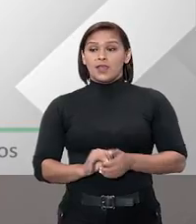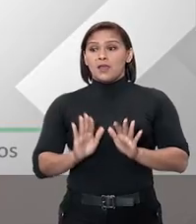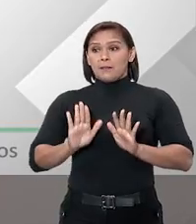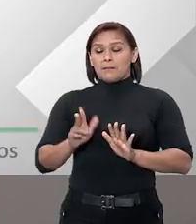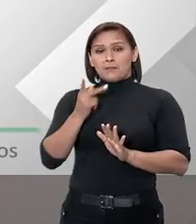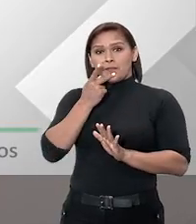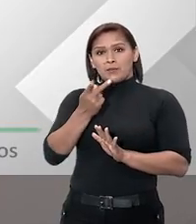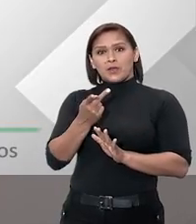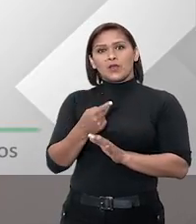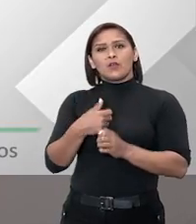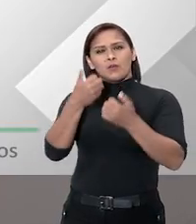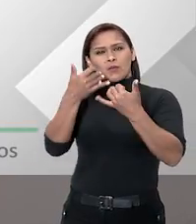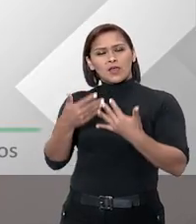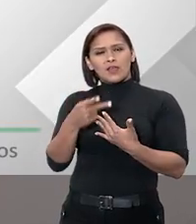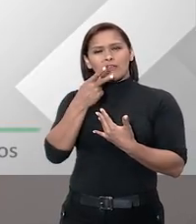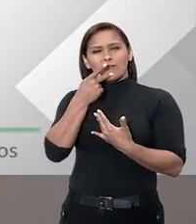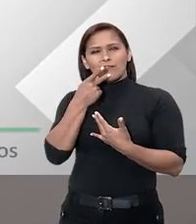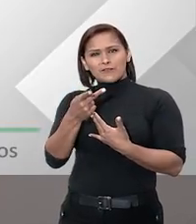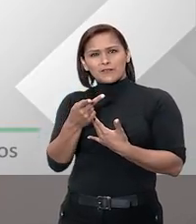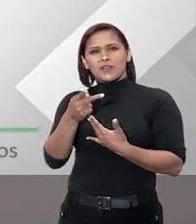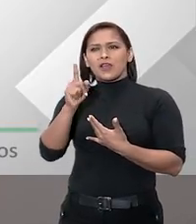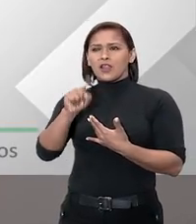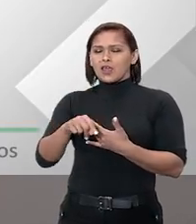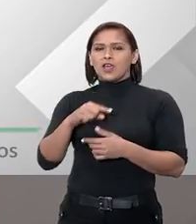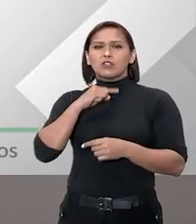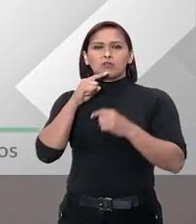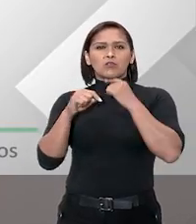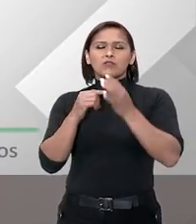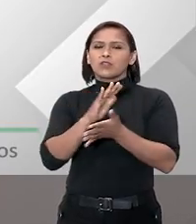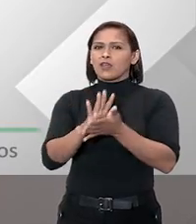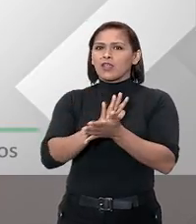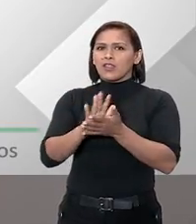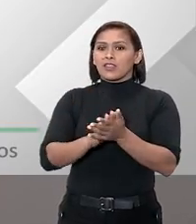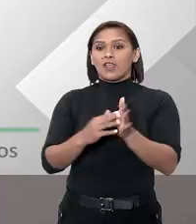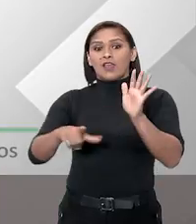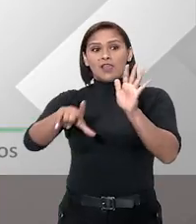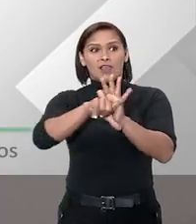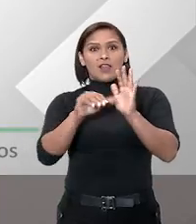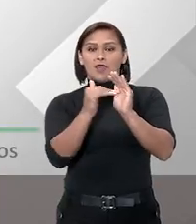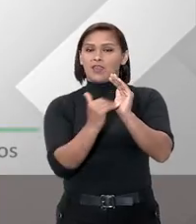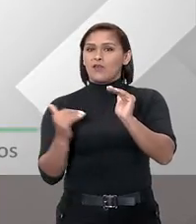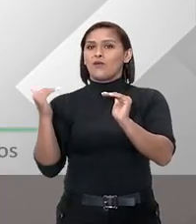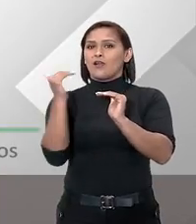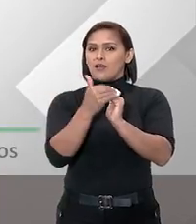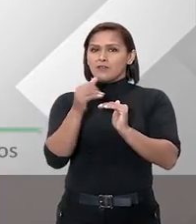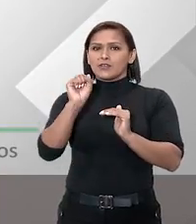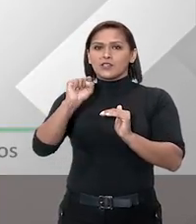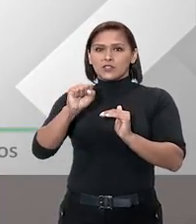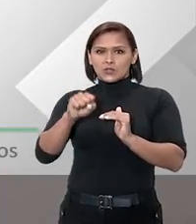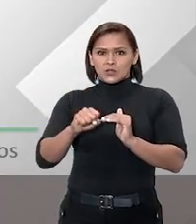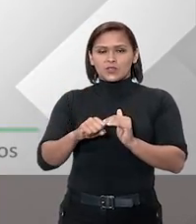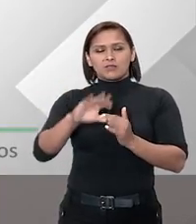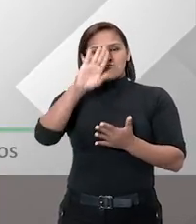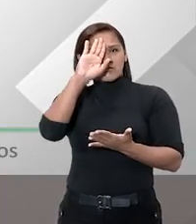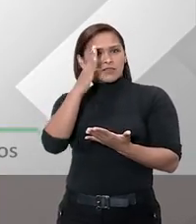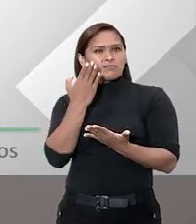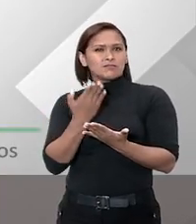Bom, como a gente vem falando aqui, sem dúvida a lei é um avanço, eu acredito que seja aí